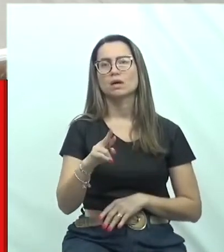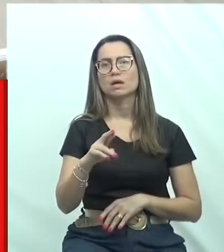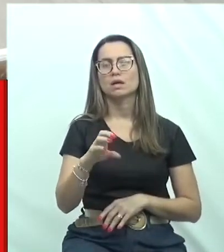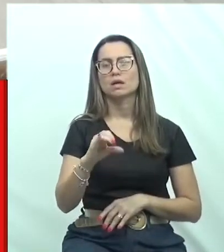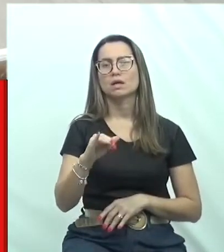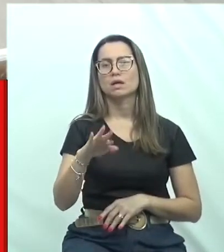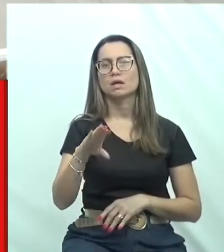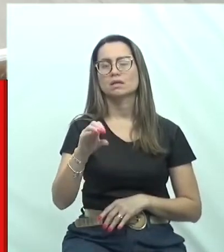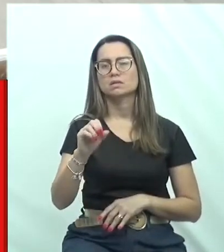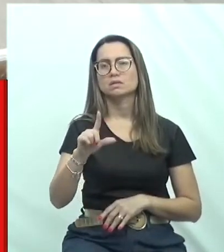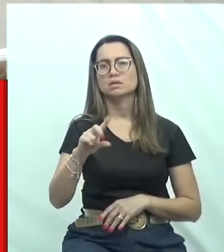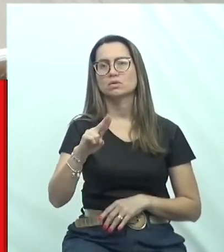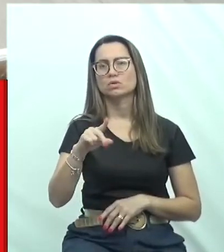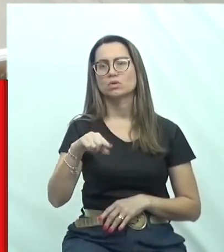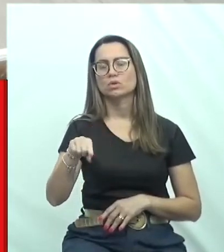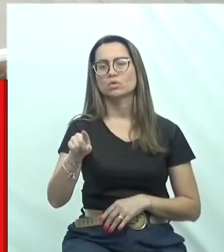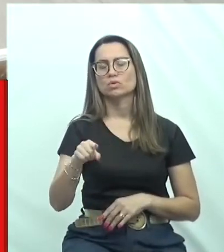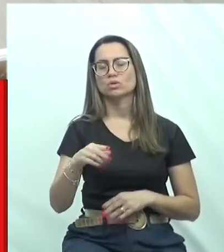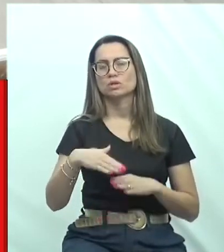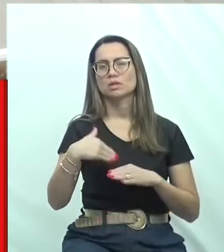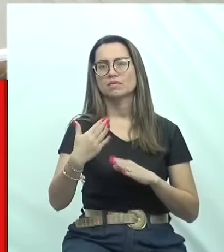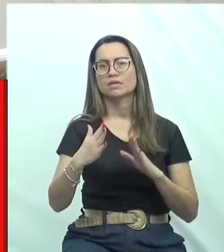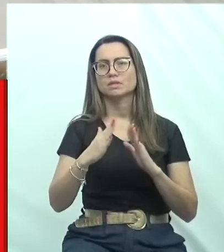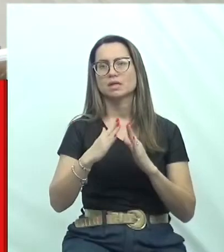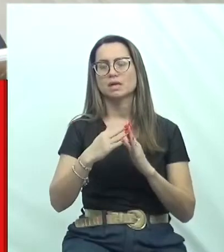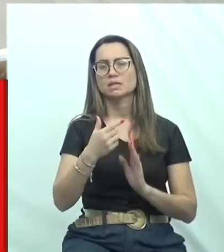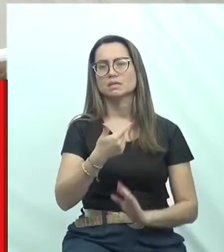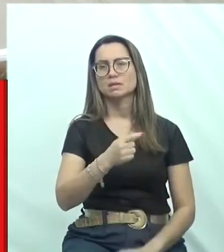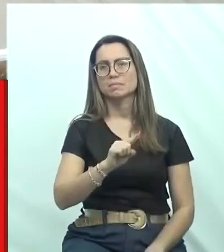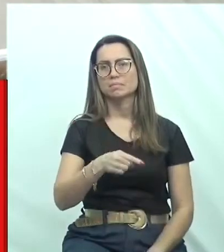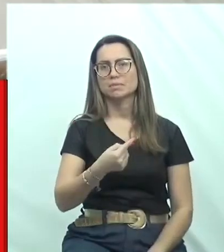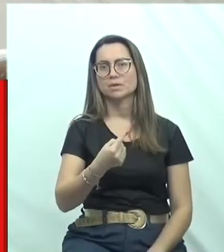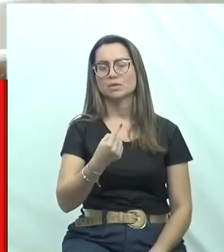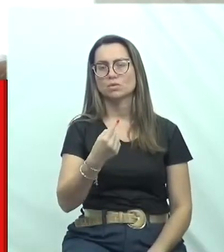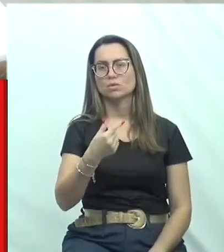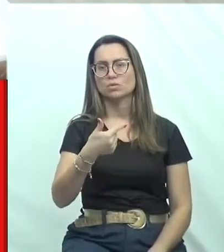número 1201, bairro Lote 6.